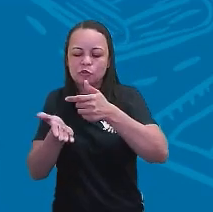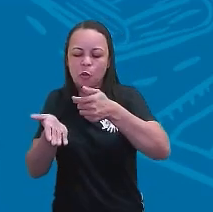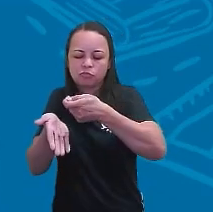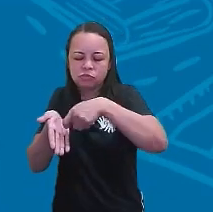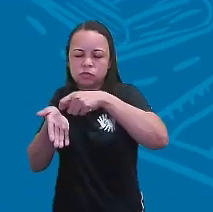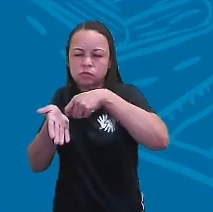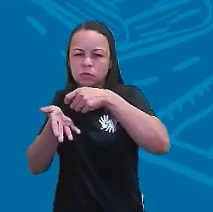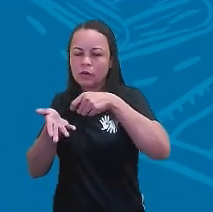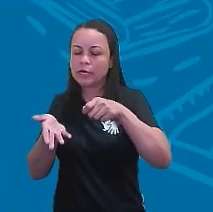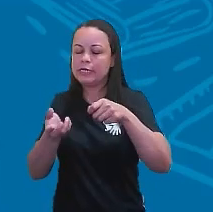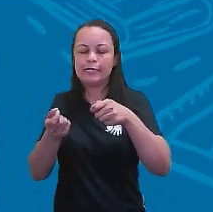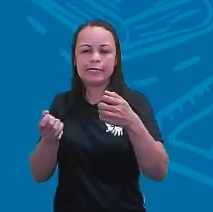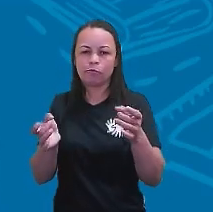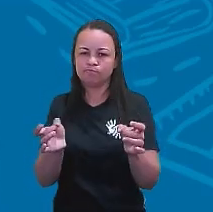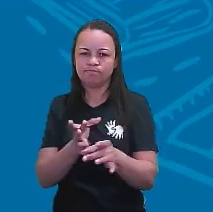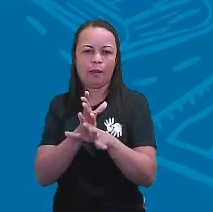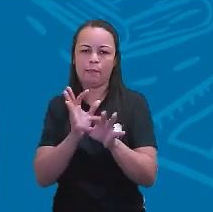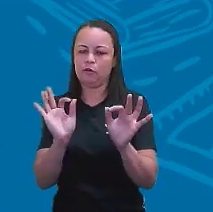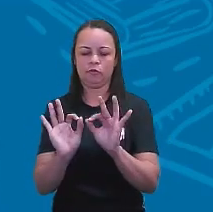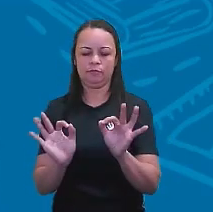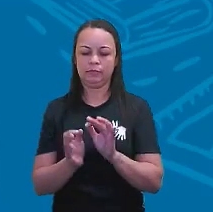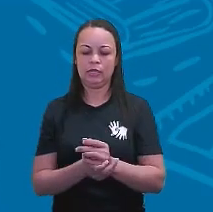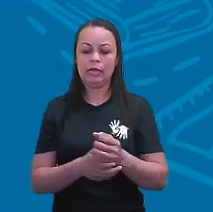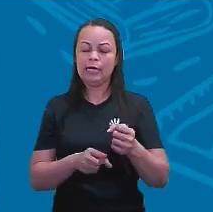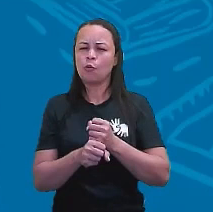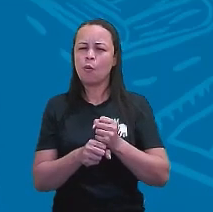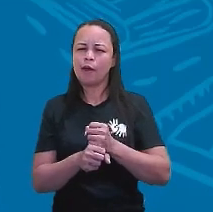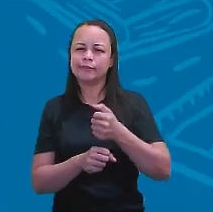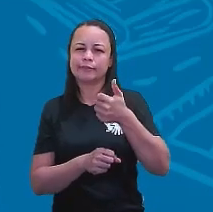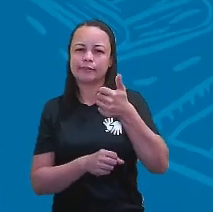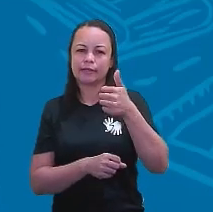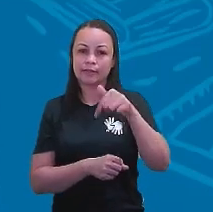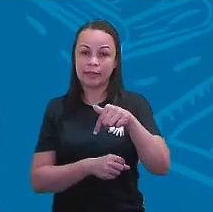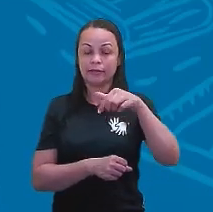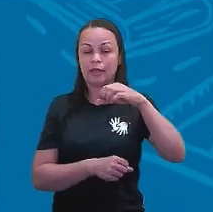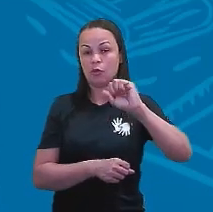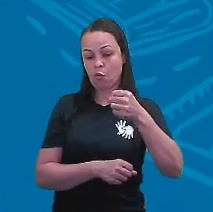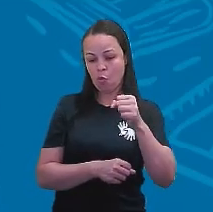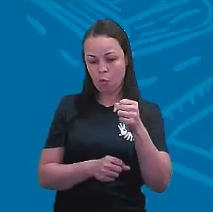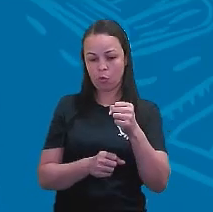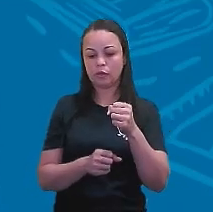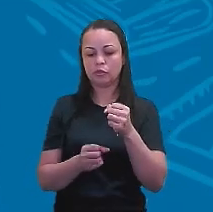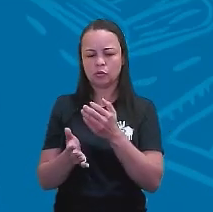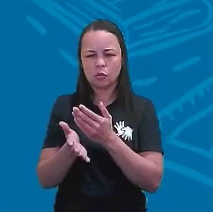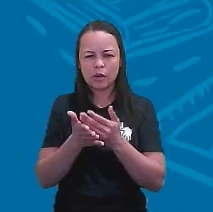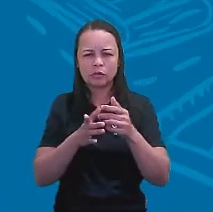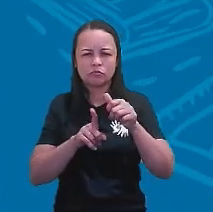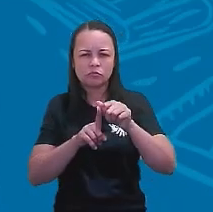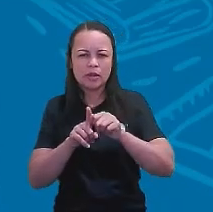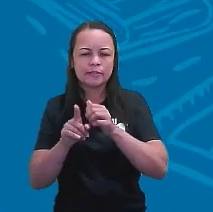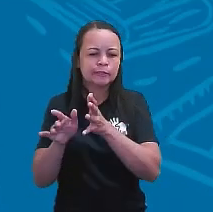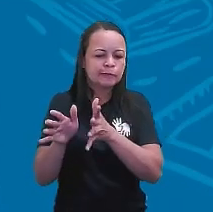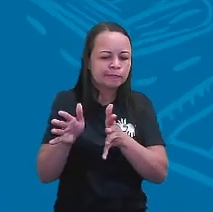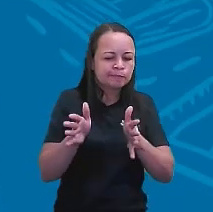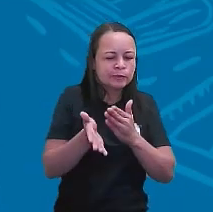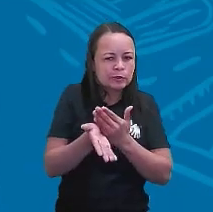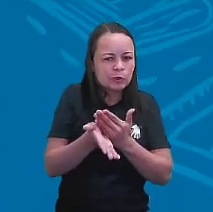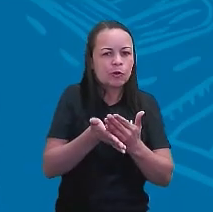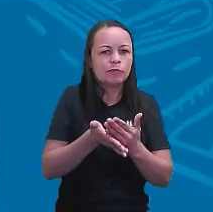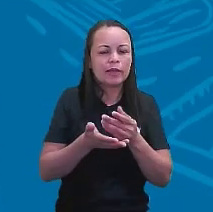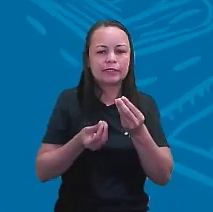de maneira trágica. O que é que acontece em 78? Então, nos primeiros meses aí do ano, tá? Começa-se